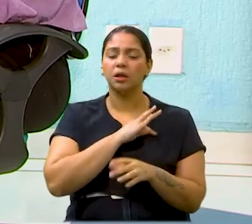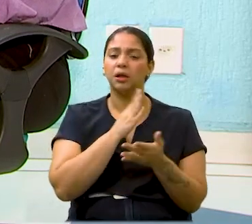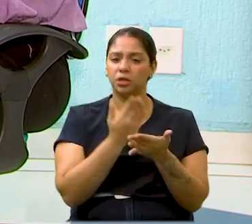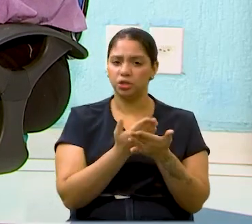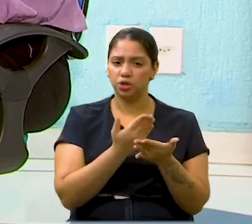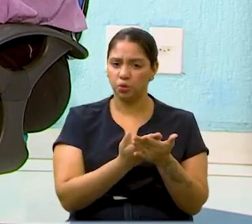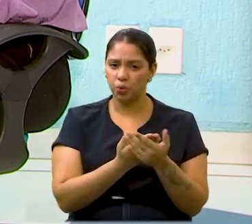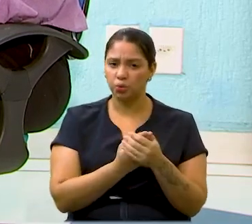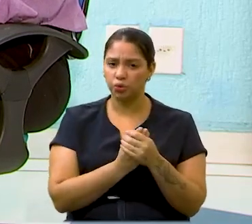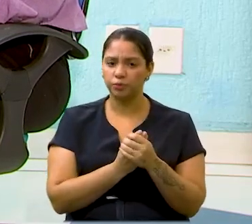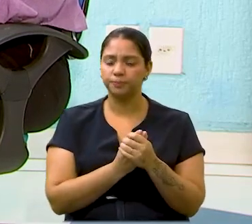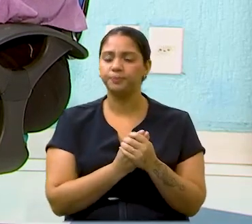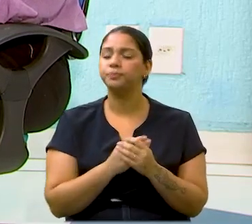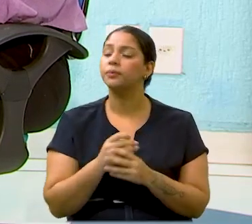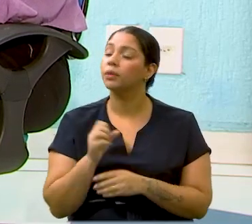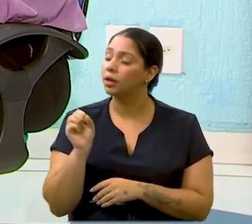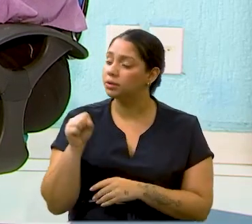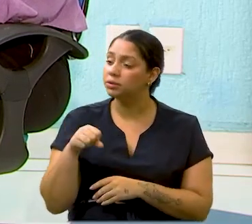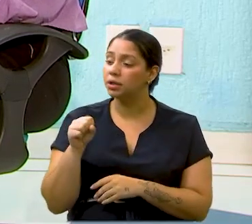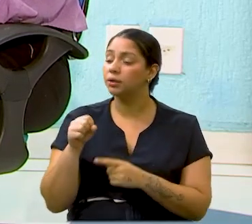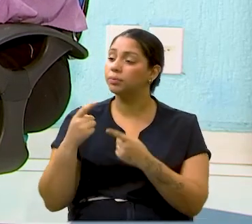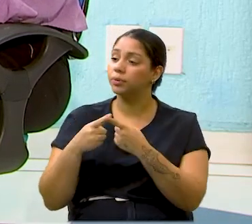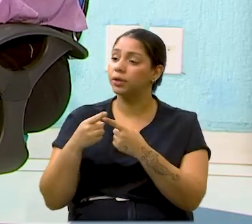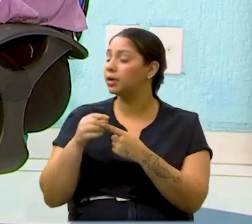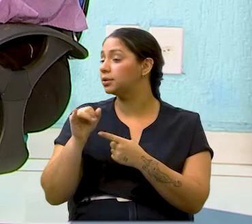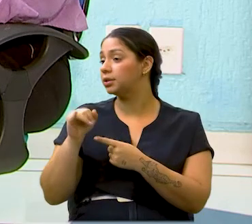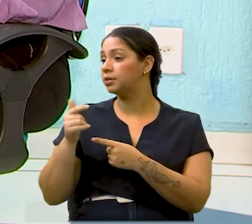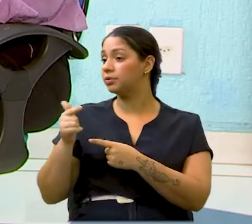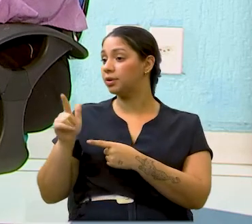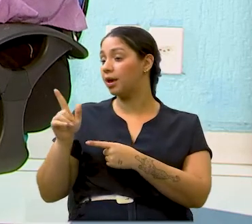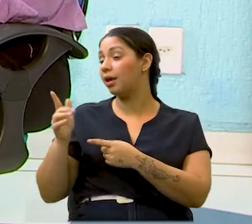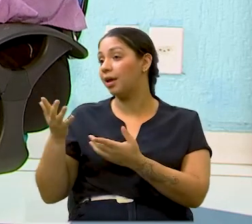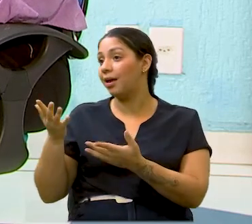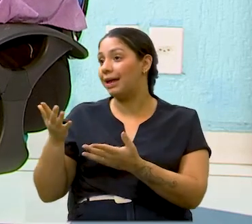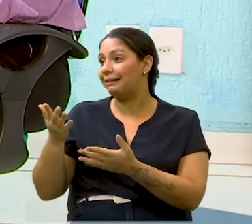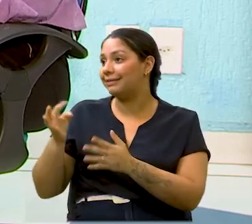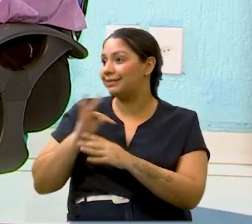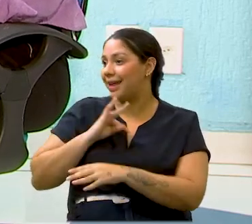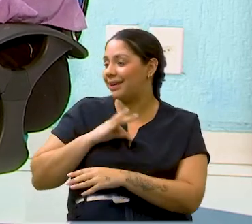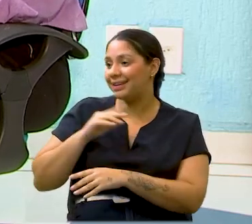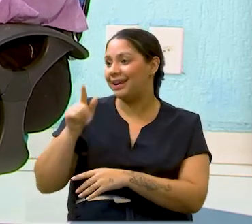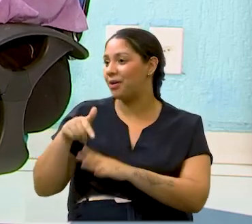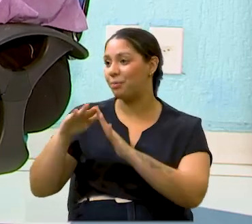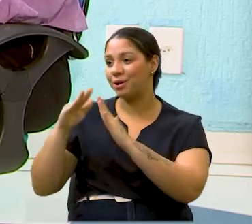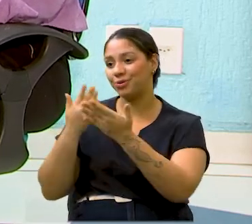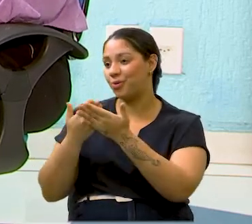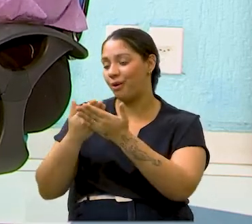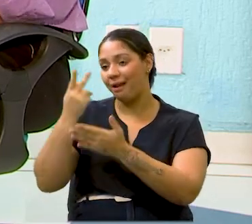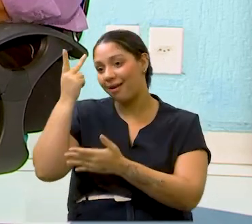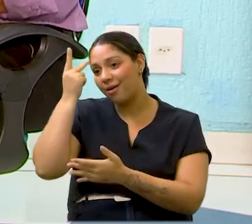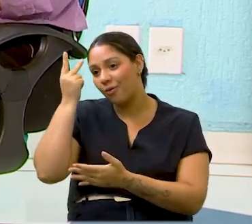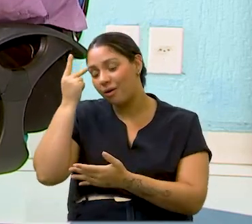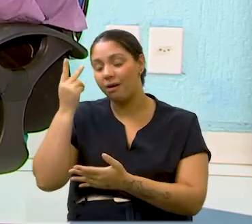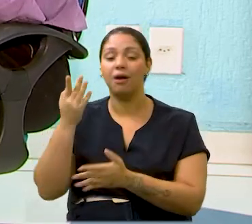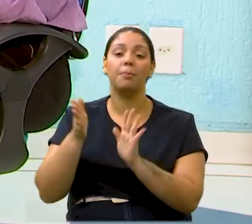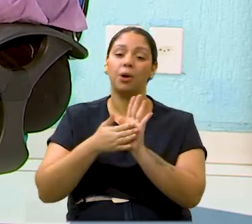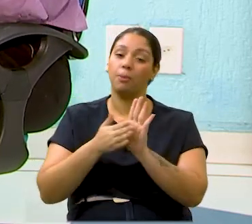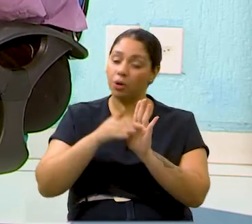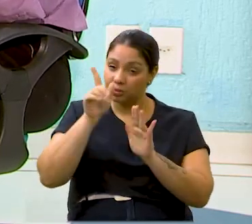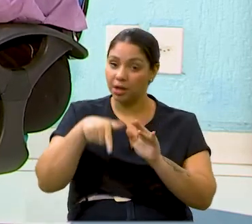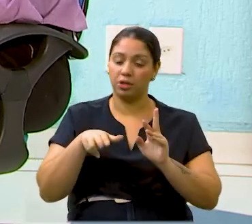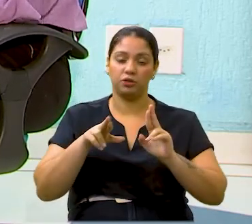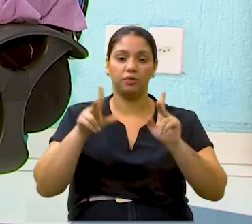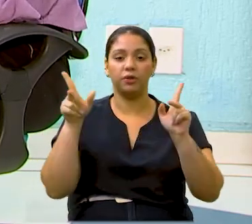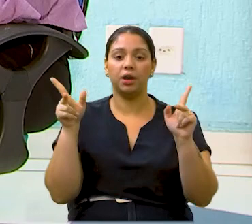técnicas. Sim, porque senão nós nos tornaríamos uma escola regular, Exato, certo? Exatamente. A proposta é trazer algo